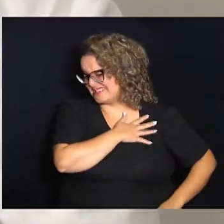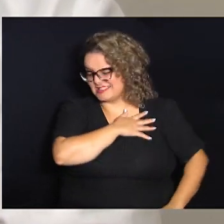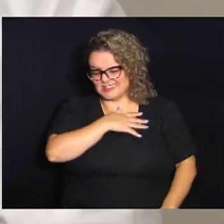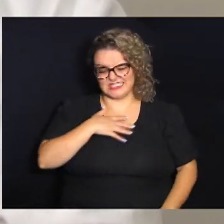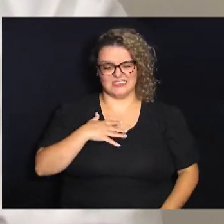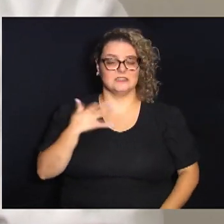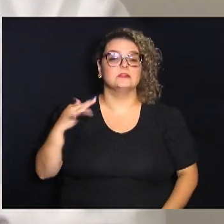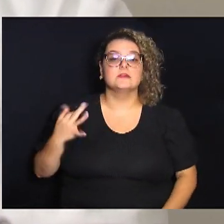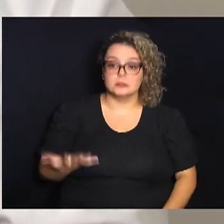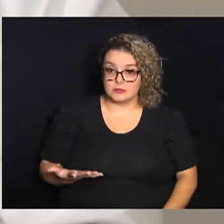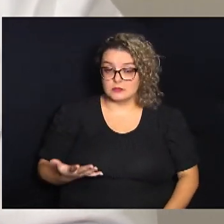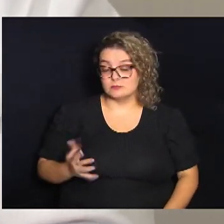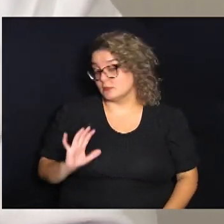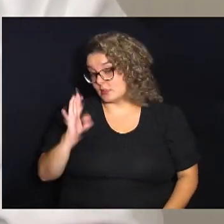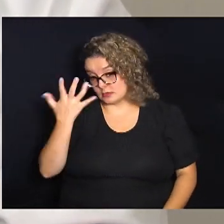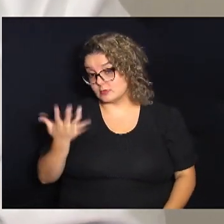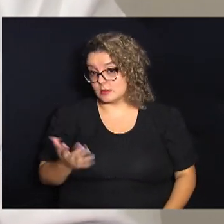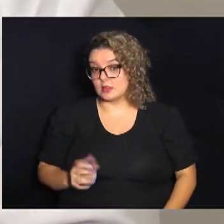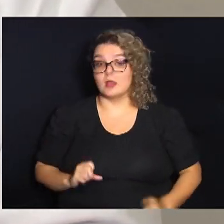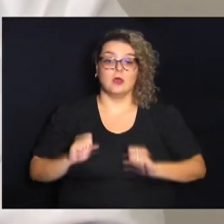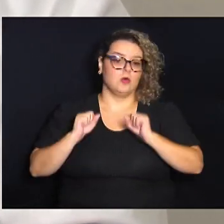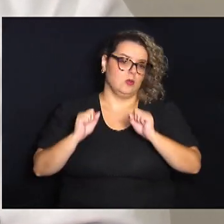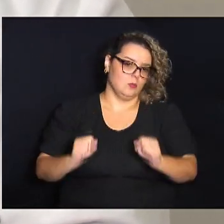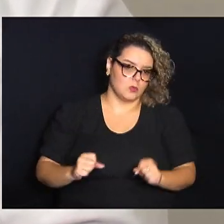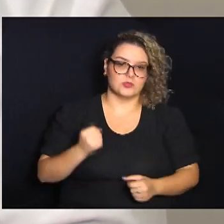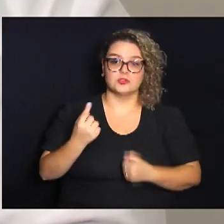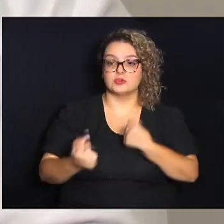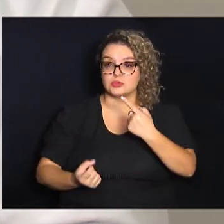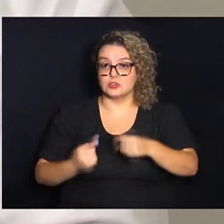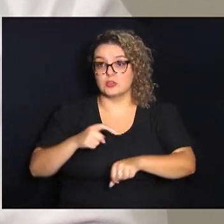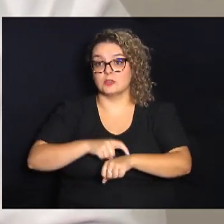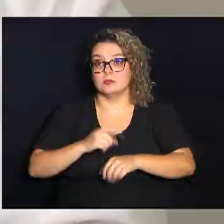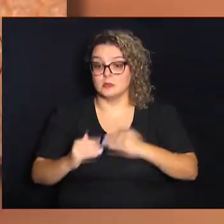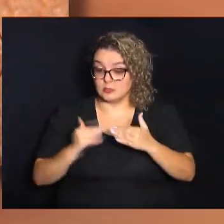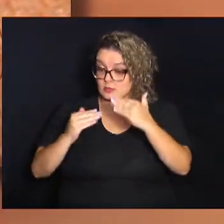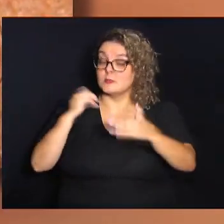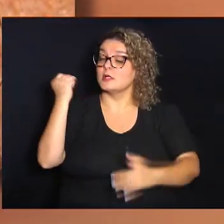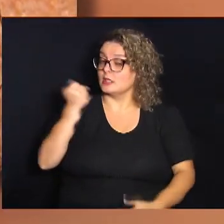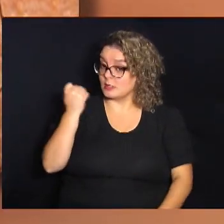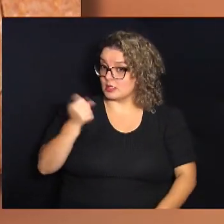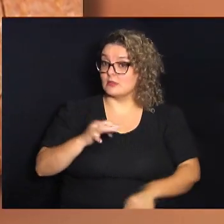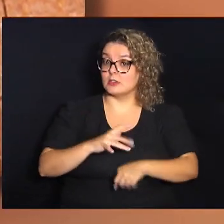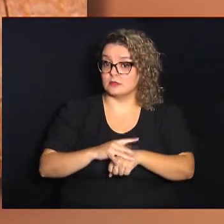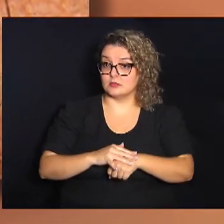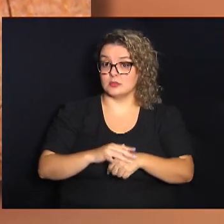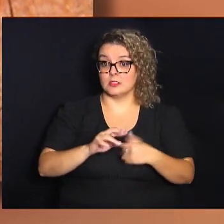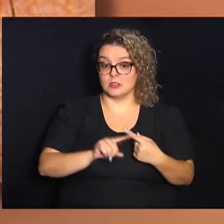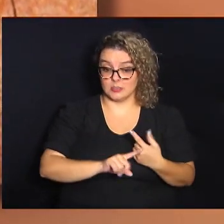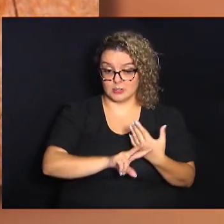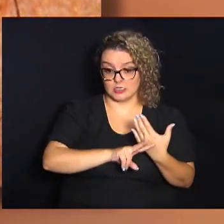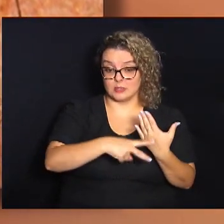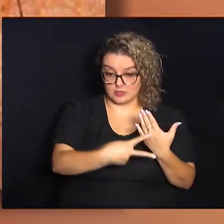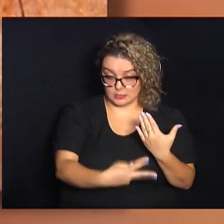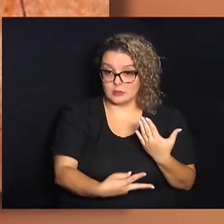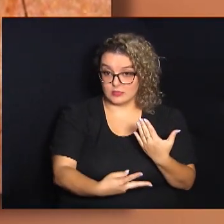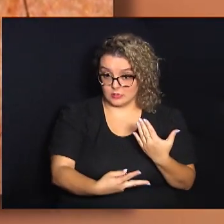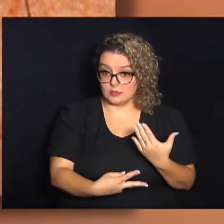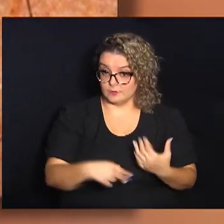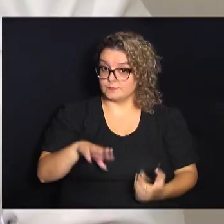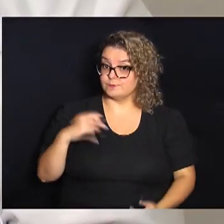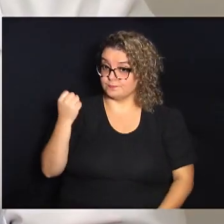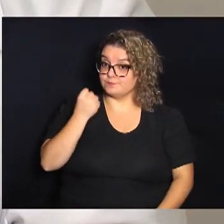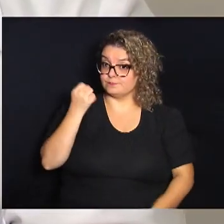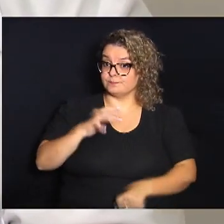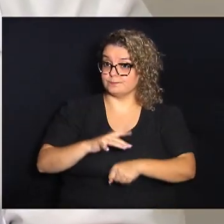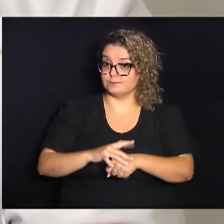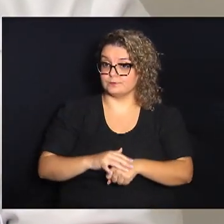súbita. E aí pode, em alguns casos, evoluir para formas graves da doença. E, na sequência, a forma mais agravada da